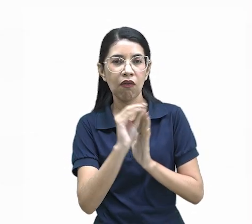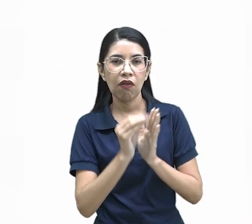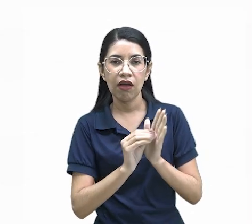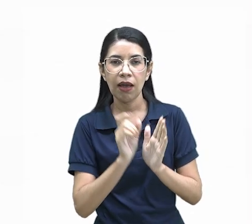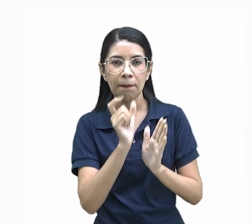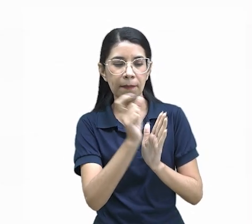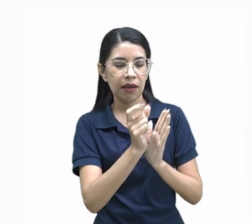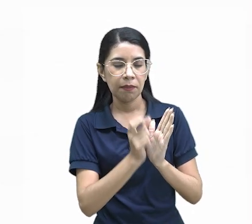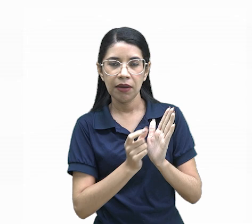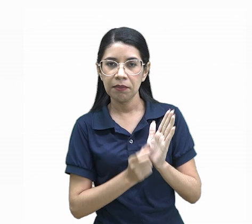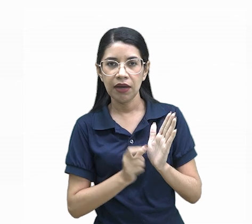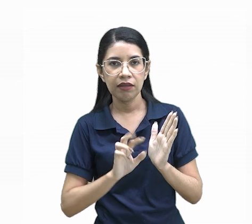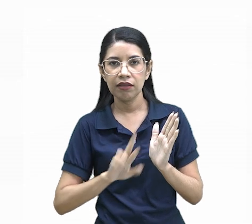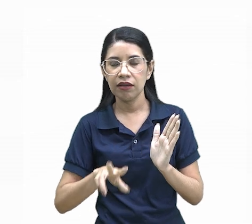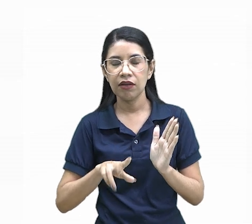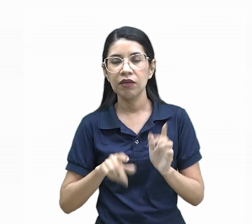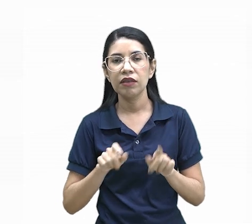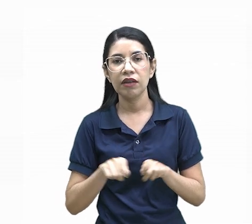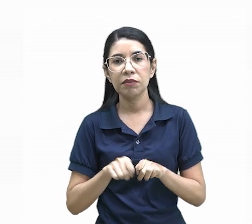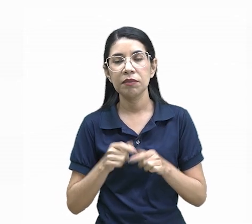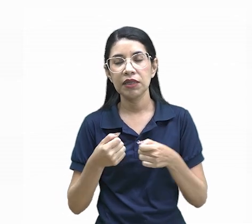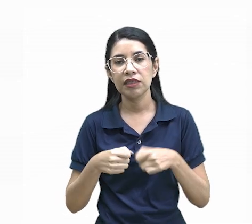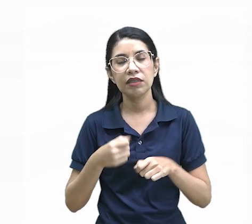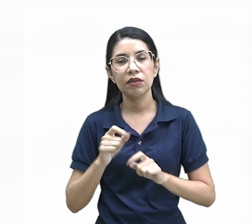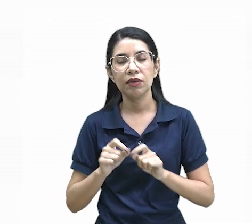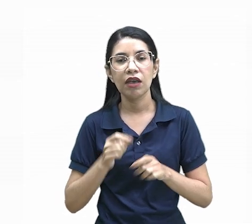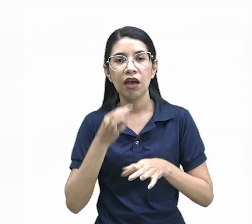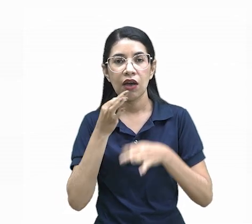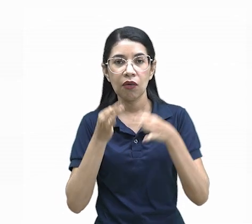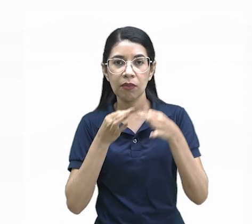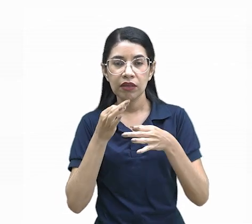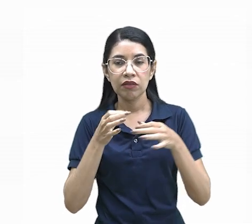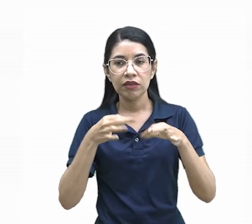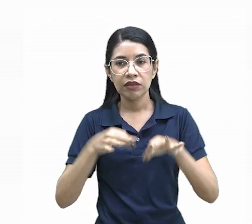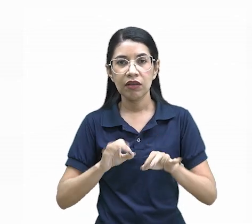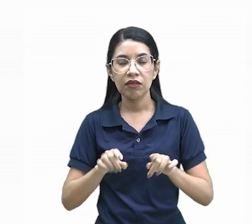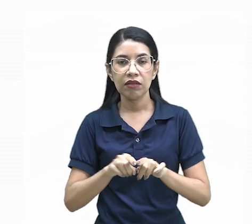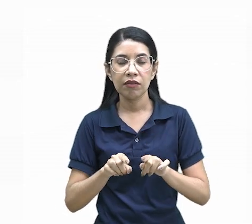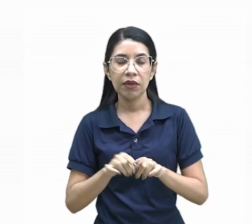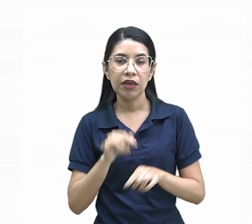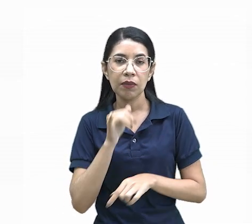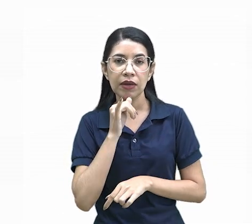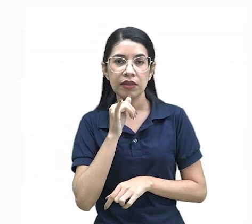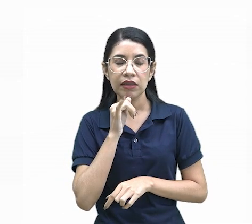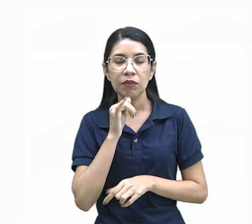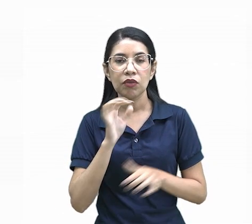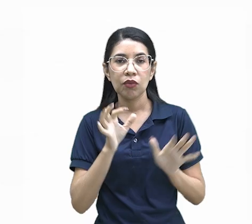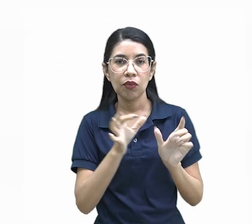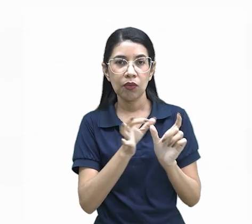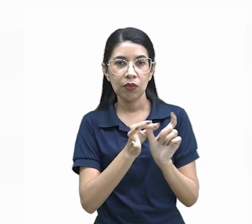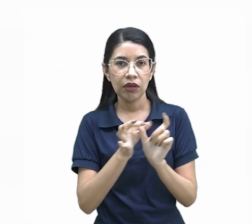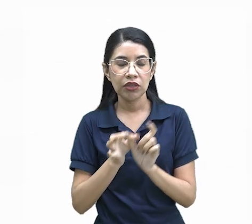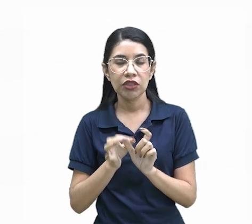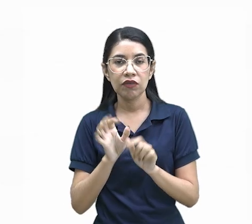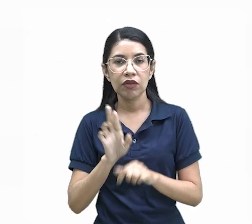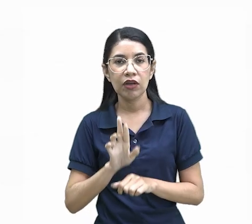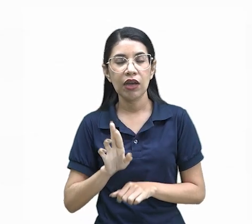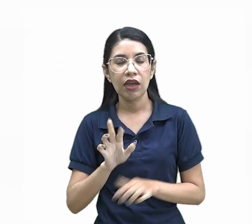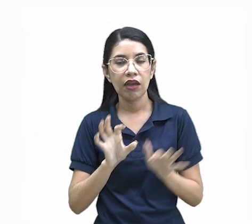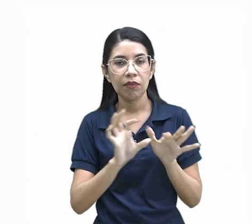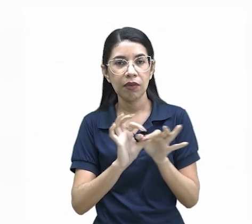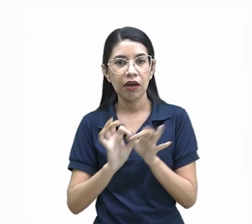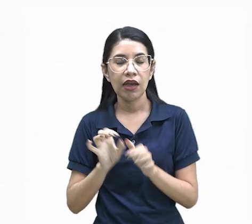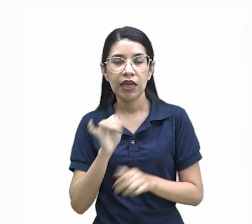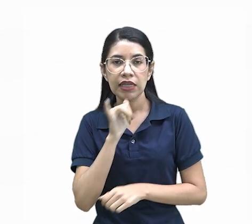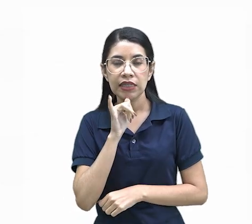bonitas. É usar operadores argumentativos, né, como os nossos elementos coesivos ali, como entretanto,